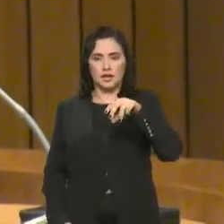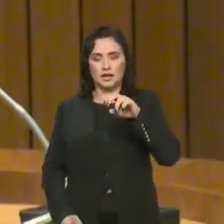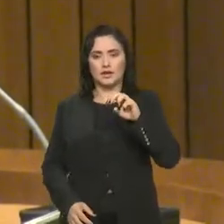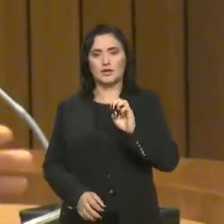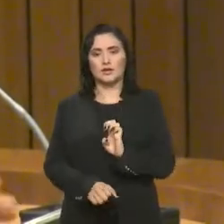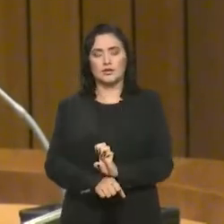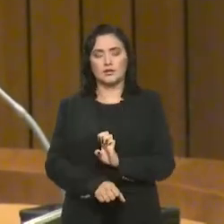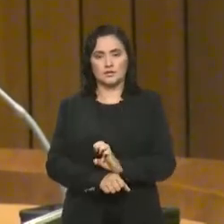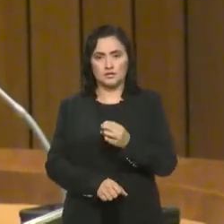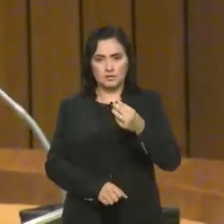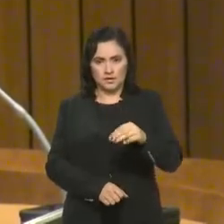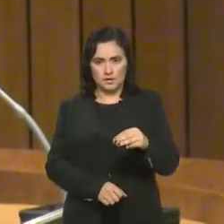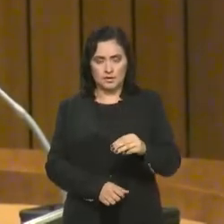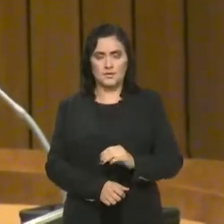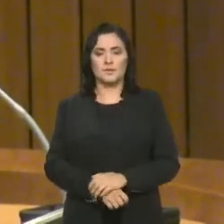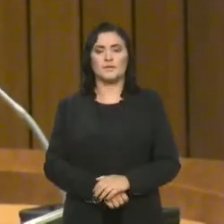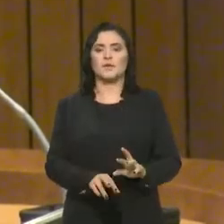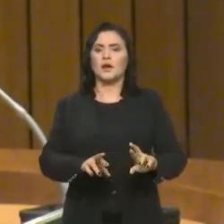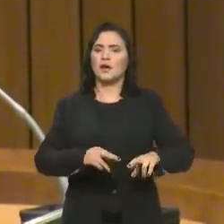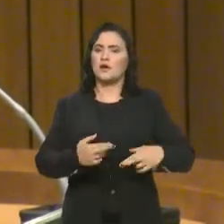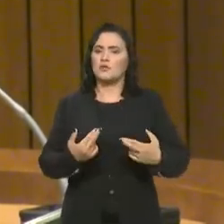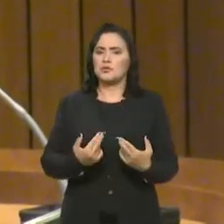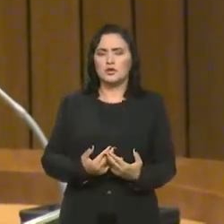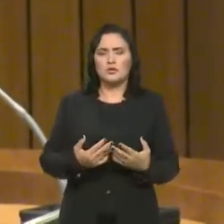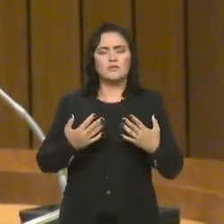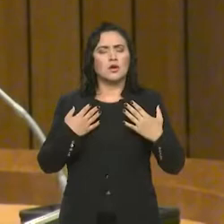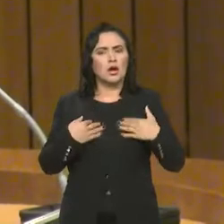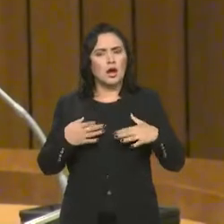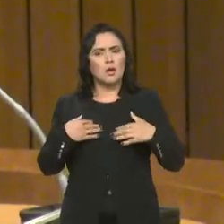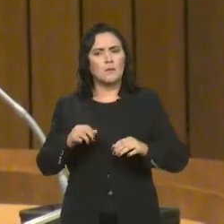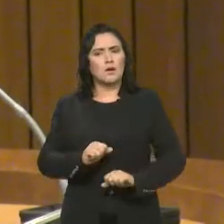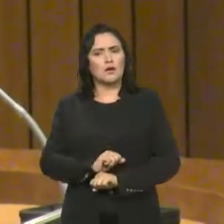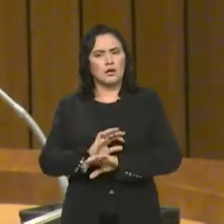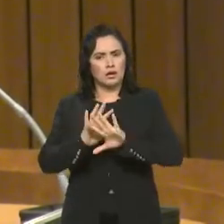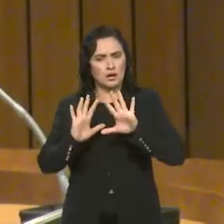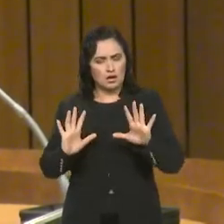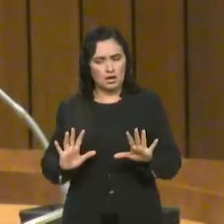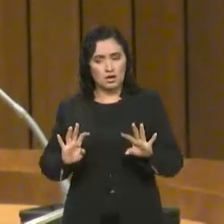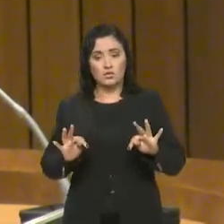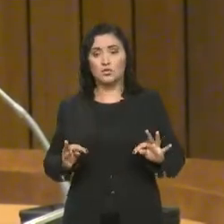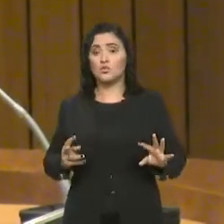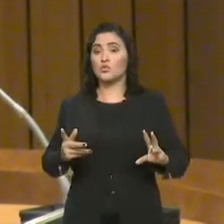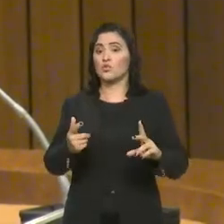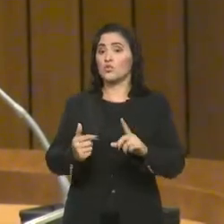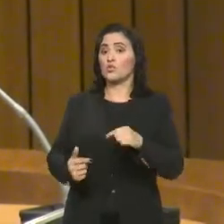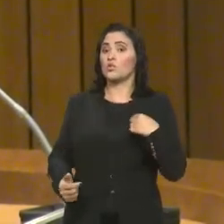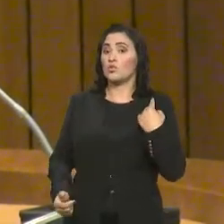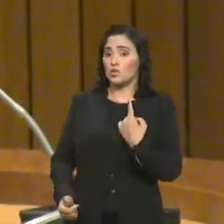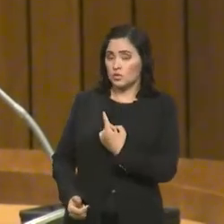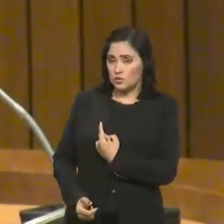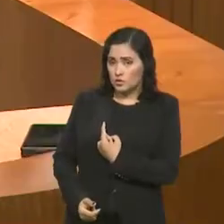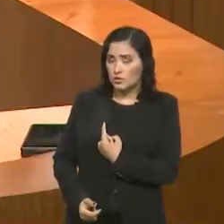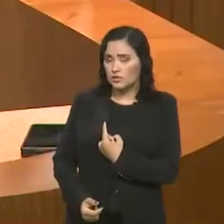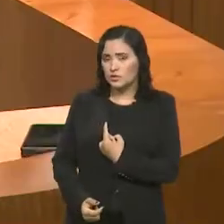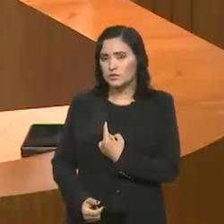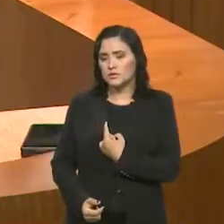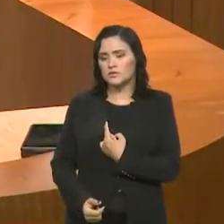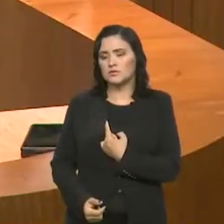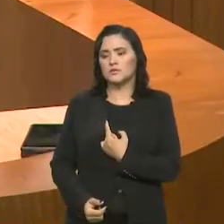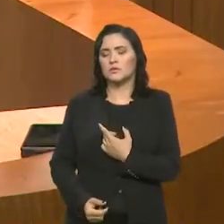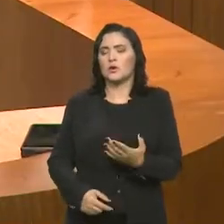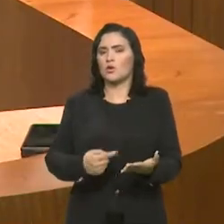Uma audiência tranquila, transparente, todos nós nos comprometemos,